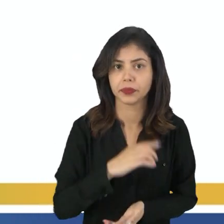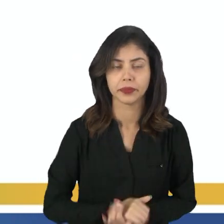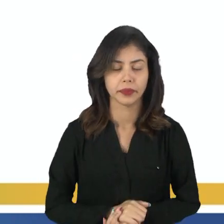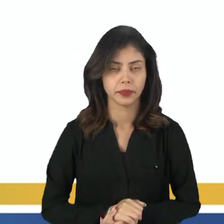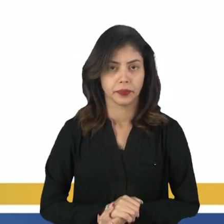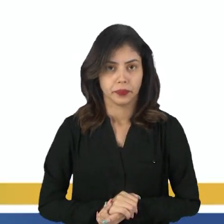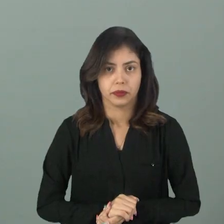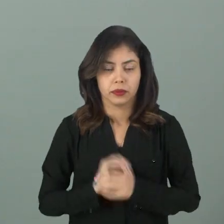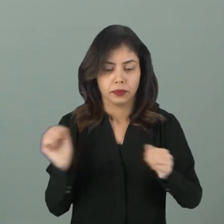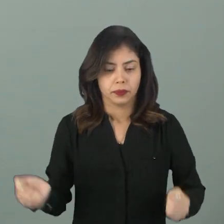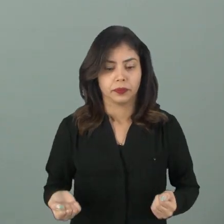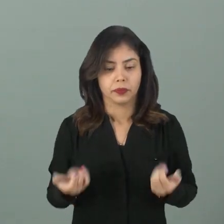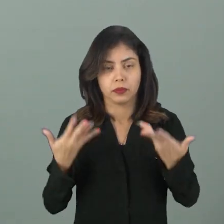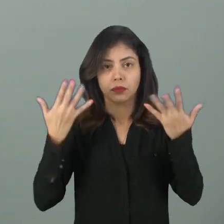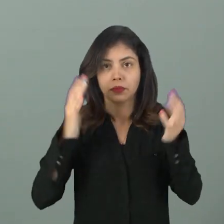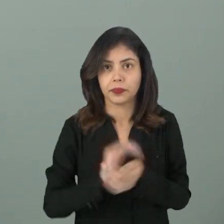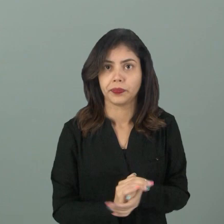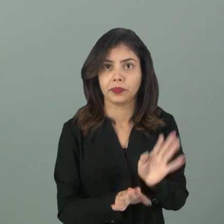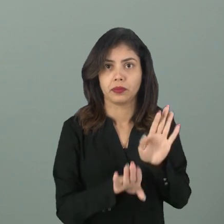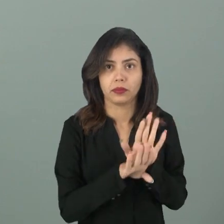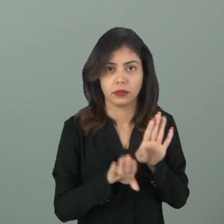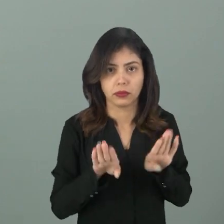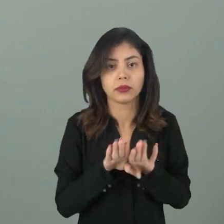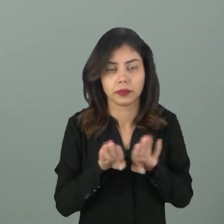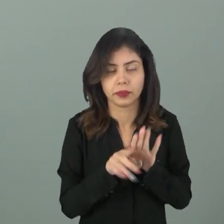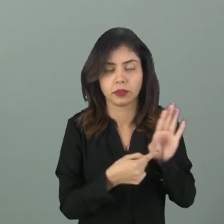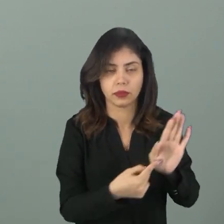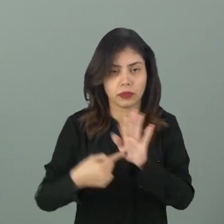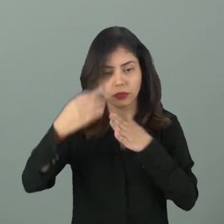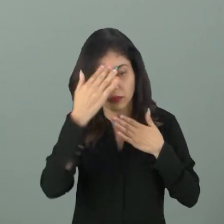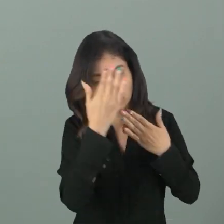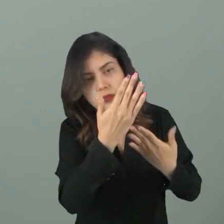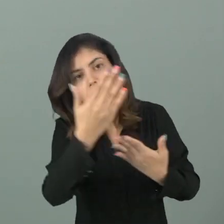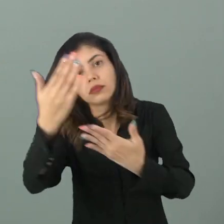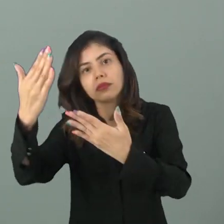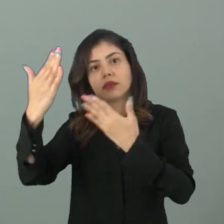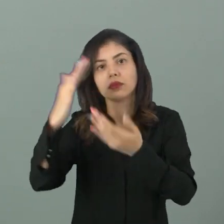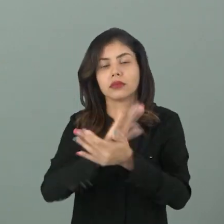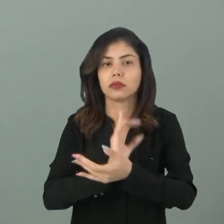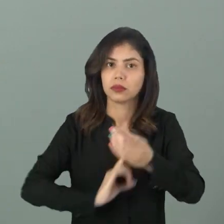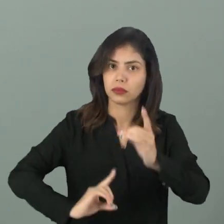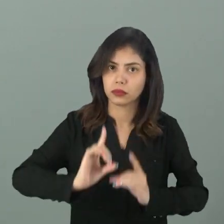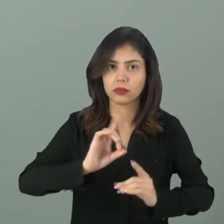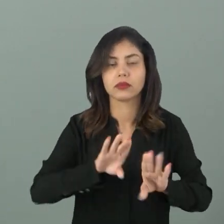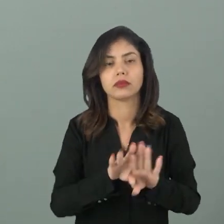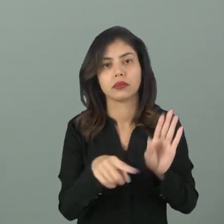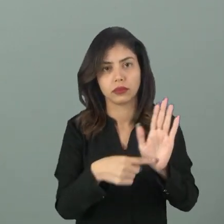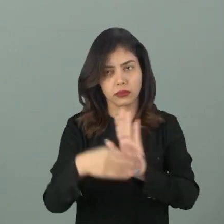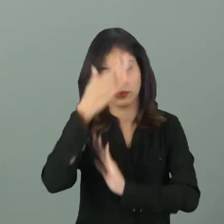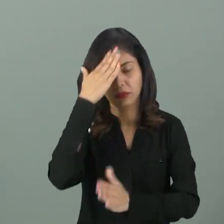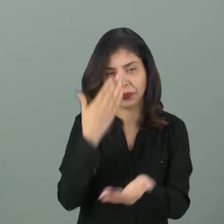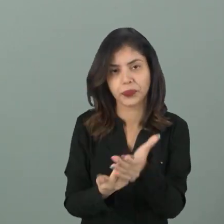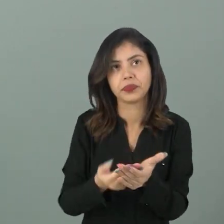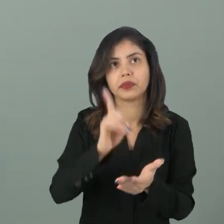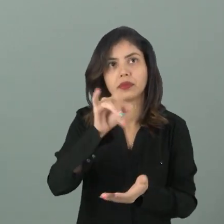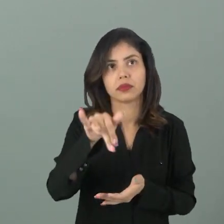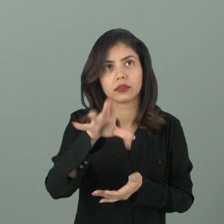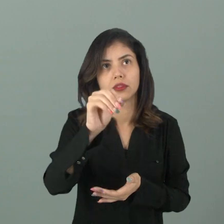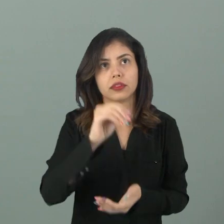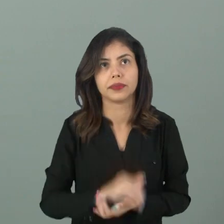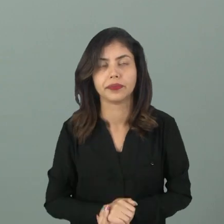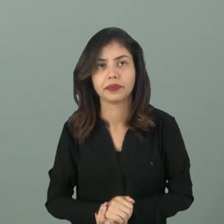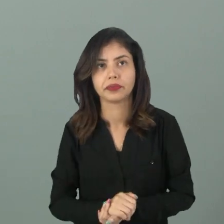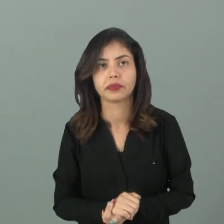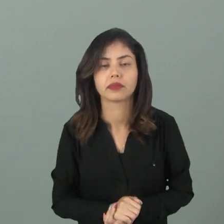essa manifestação, né, de agradecimento a esse deus Dionísio que eles acreditavam que era o deus do vinho,